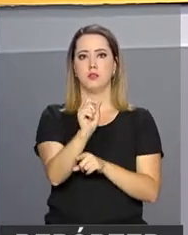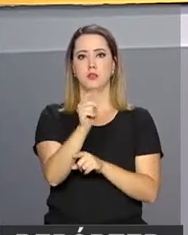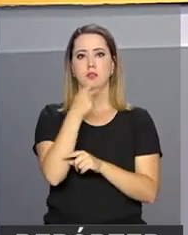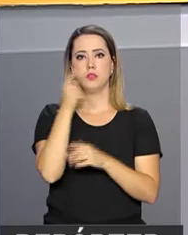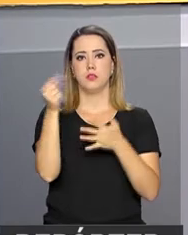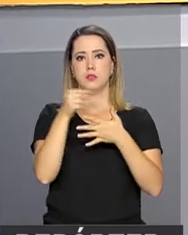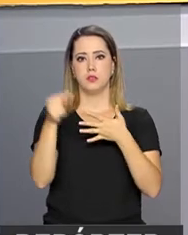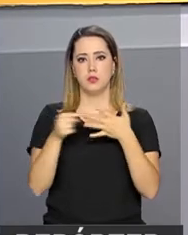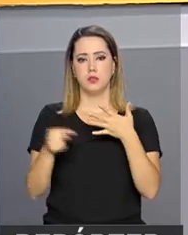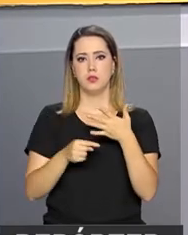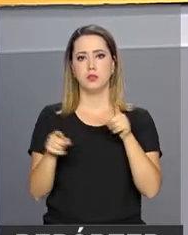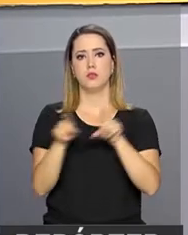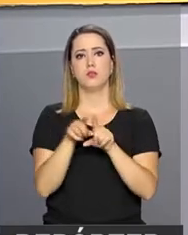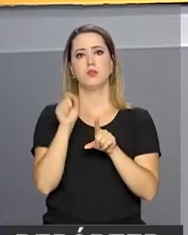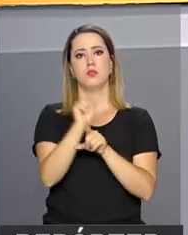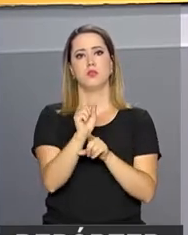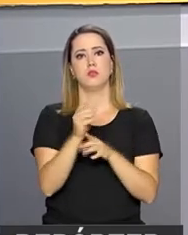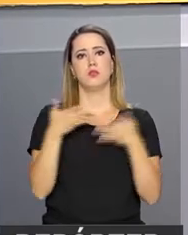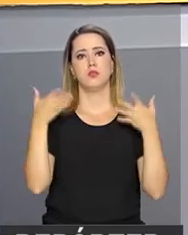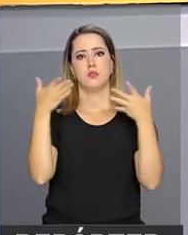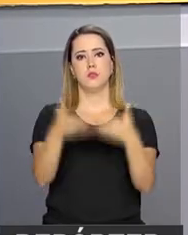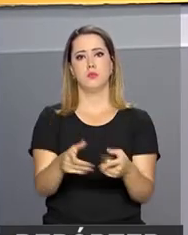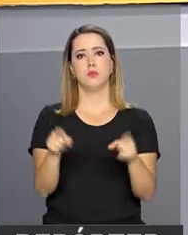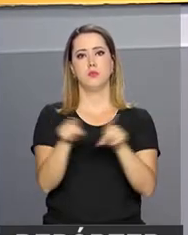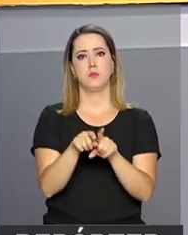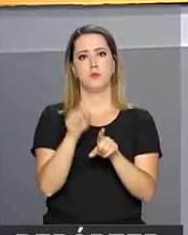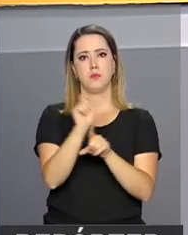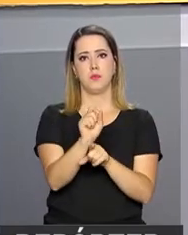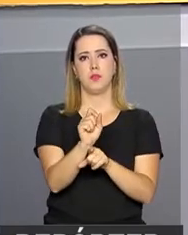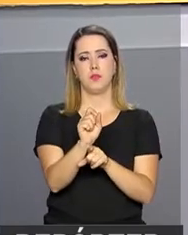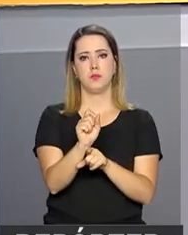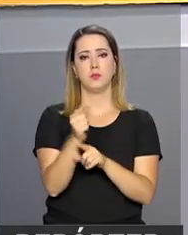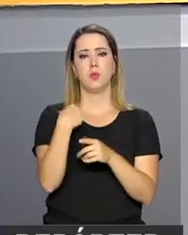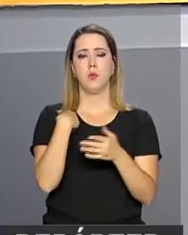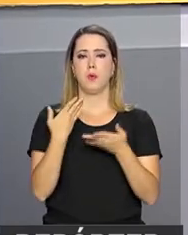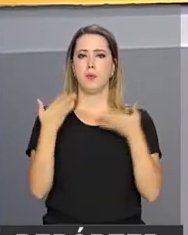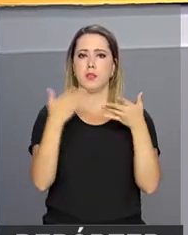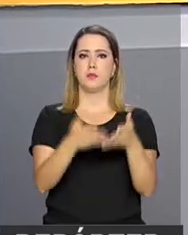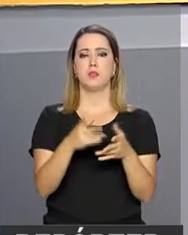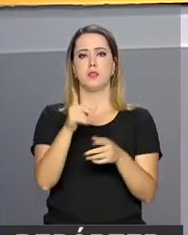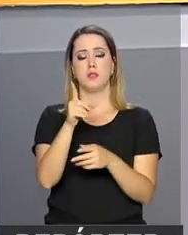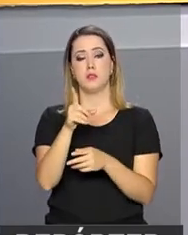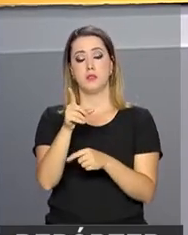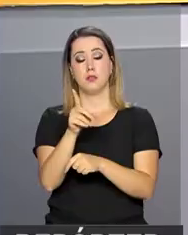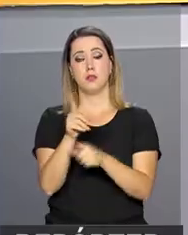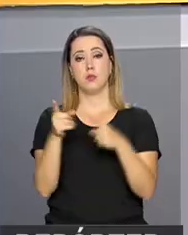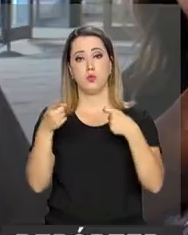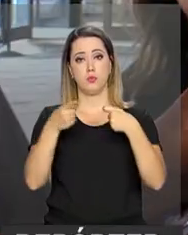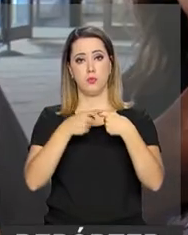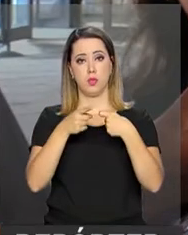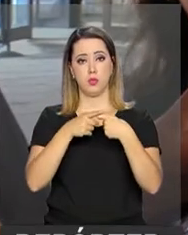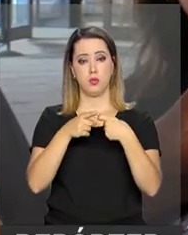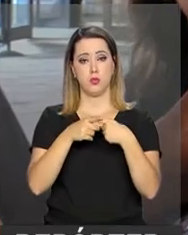falou de pontos discutidos nas reuniões, como a participação dos médicos cubanos no programa Mais Médicos.